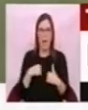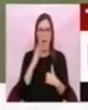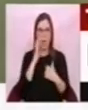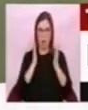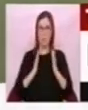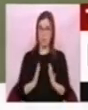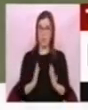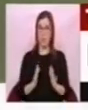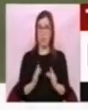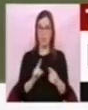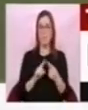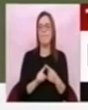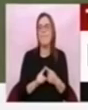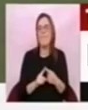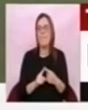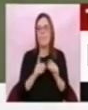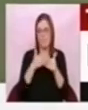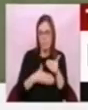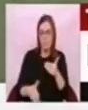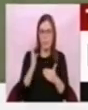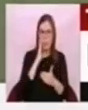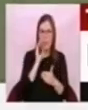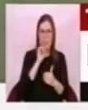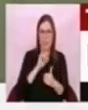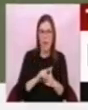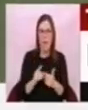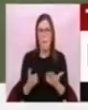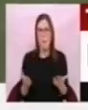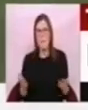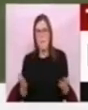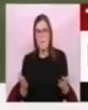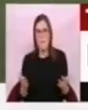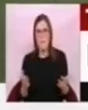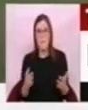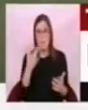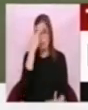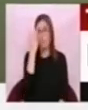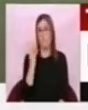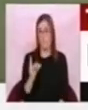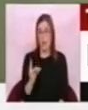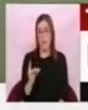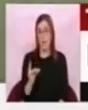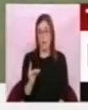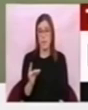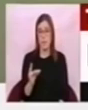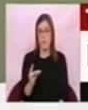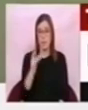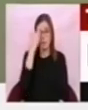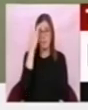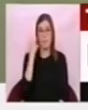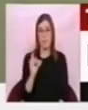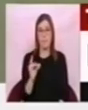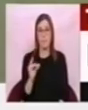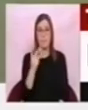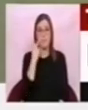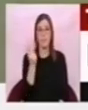dormir descansada a partir de agora? E portanto, isto são marcas, como dizia, que